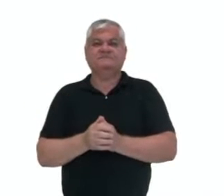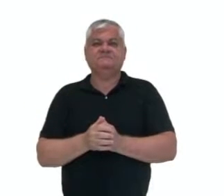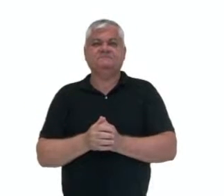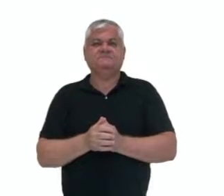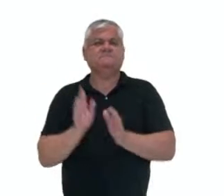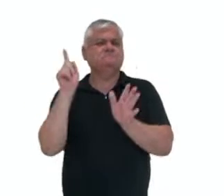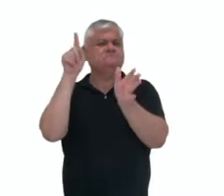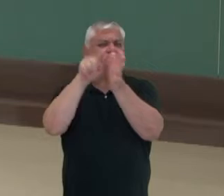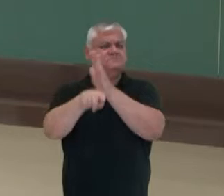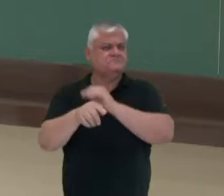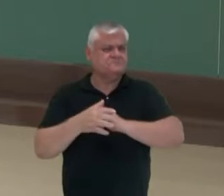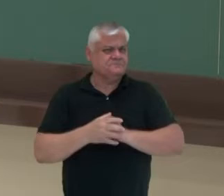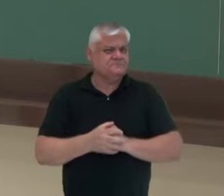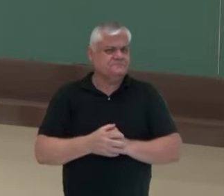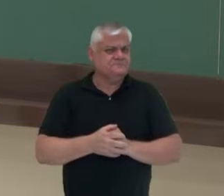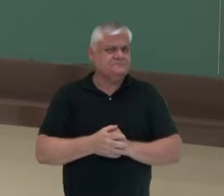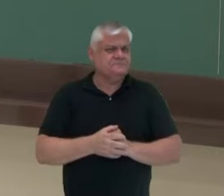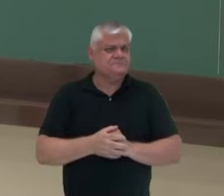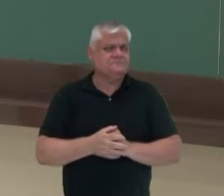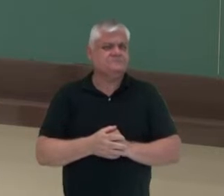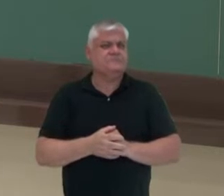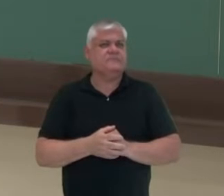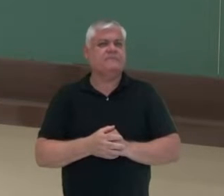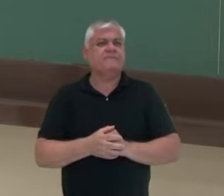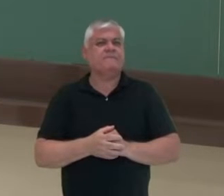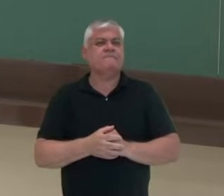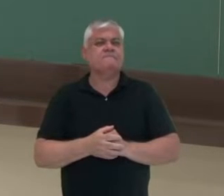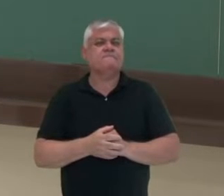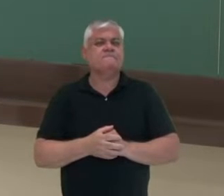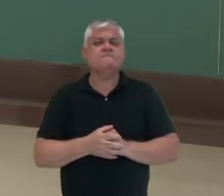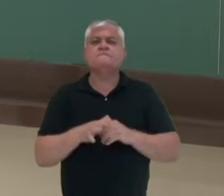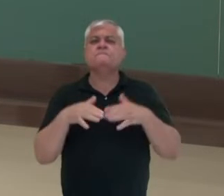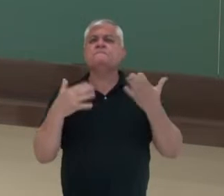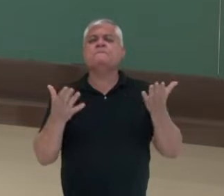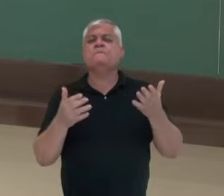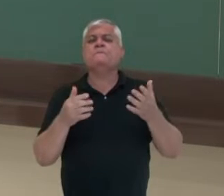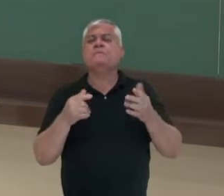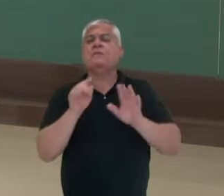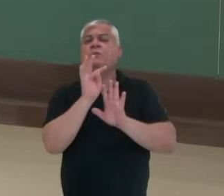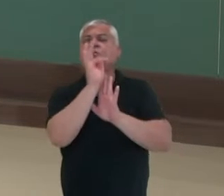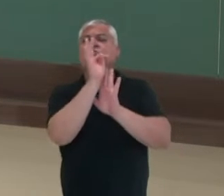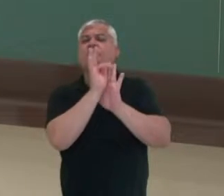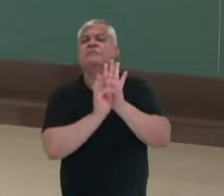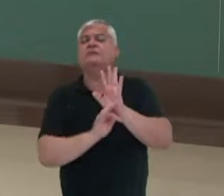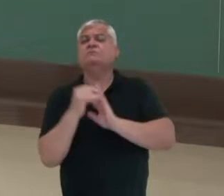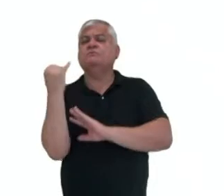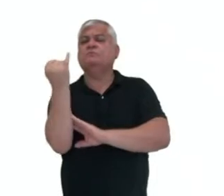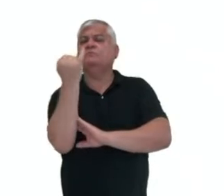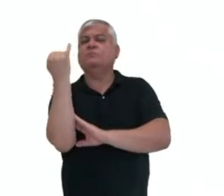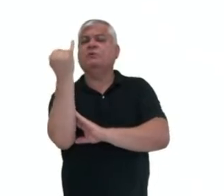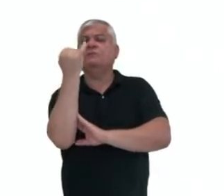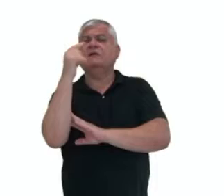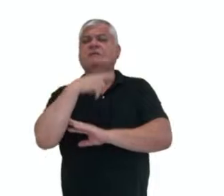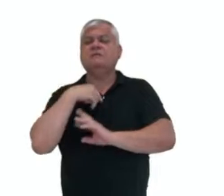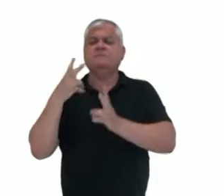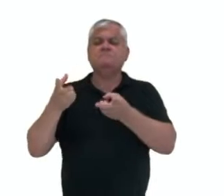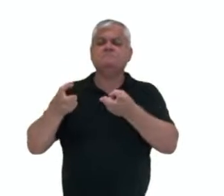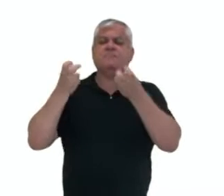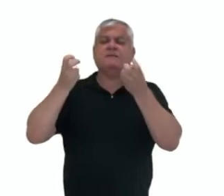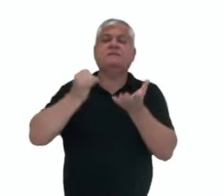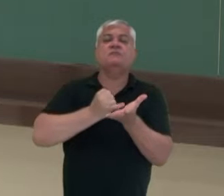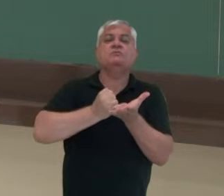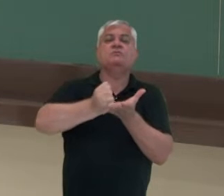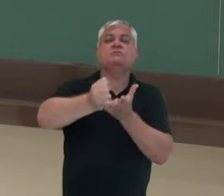Te pergunto sim, qual elemento textual indispensável é possível reconhecer na introdução